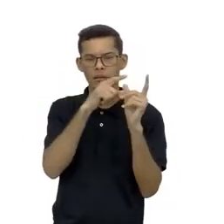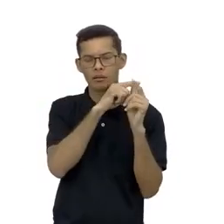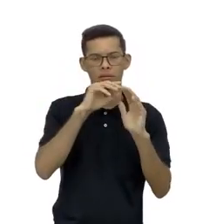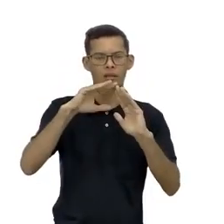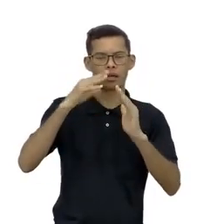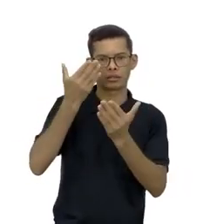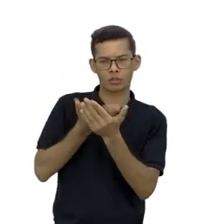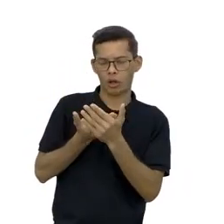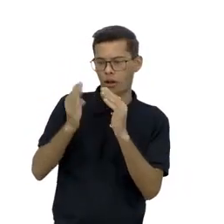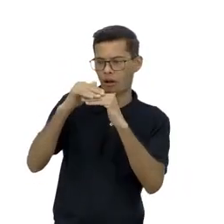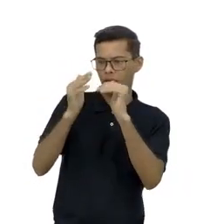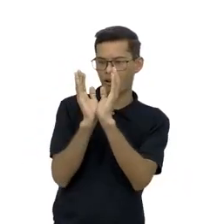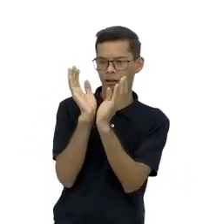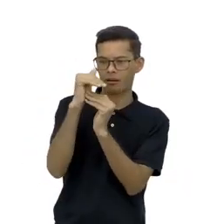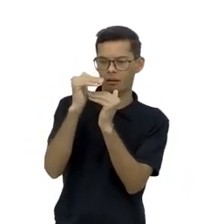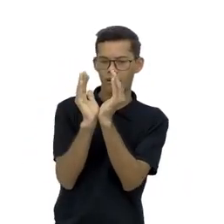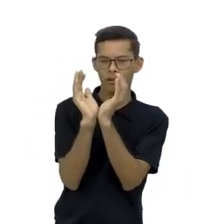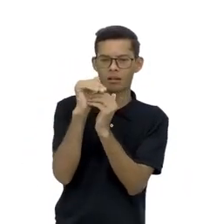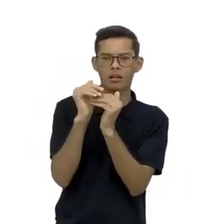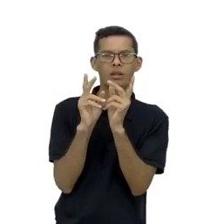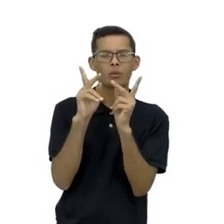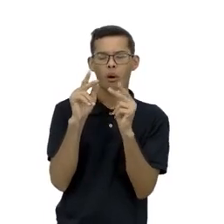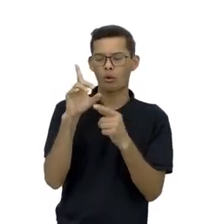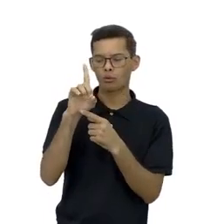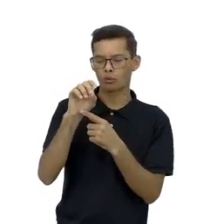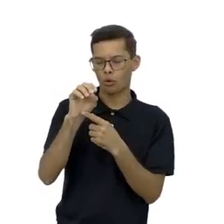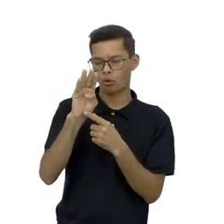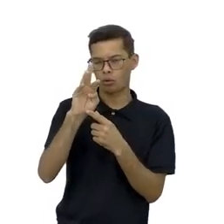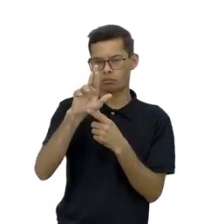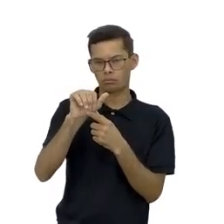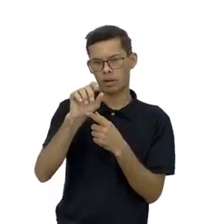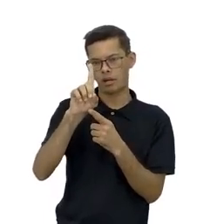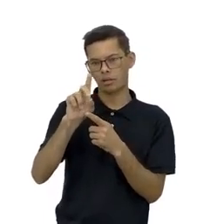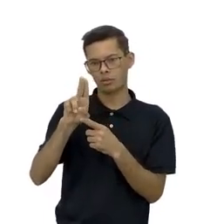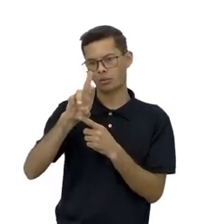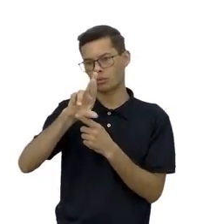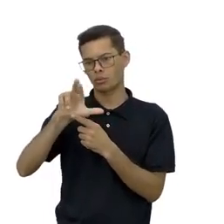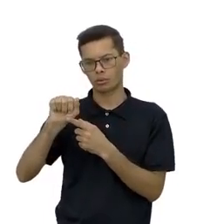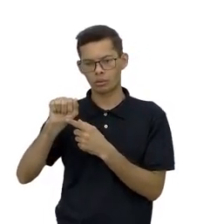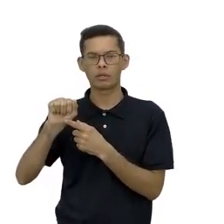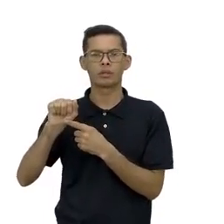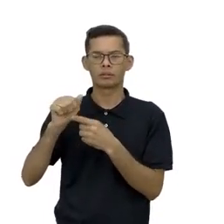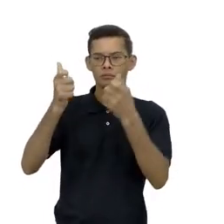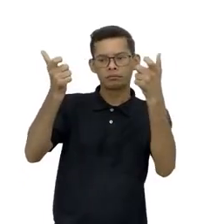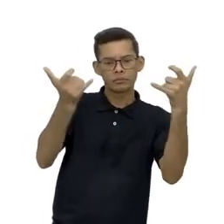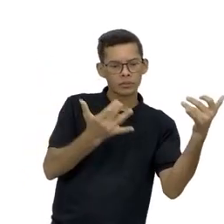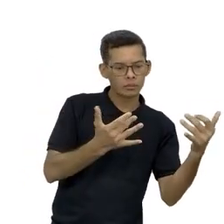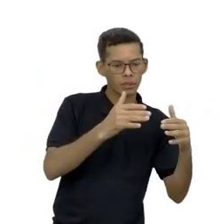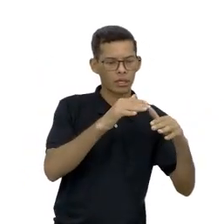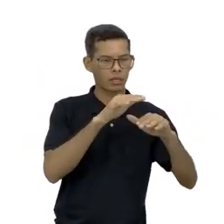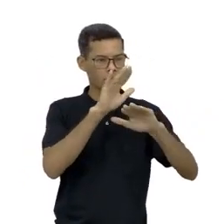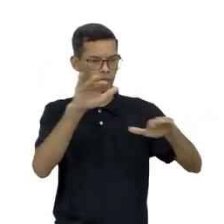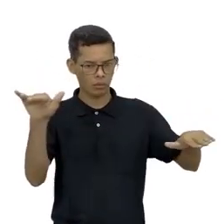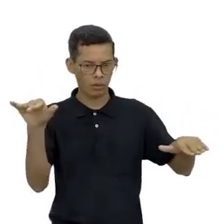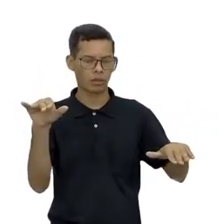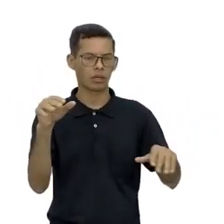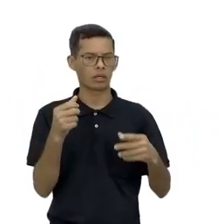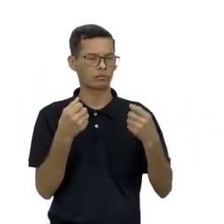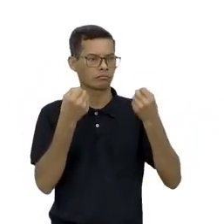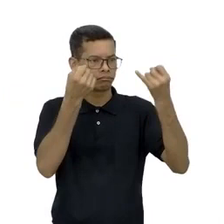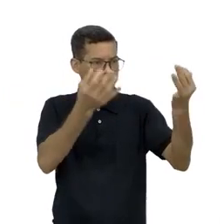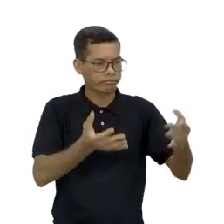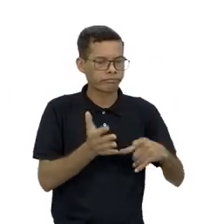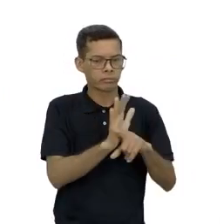e ensinando, são monitores, tá? Explicando e ajudando a outros colegas,